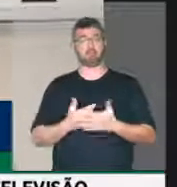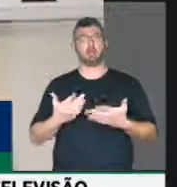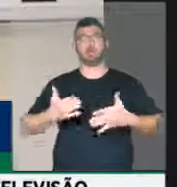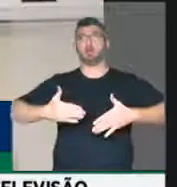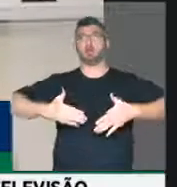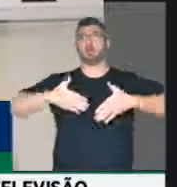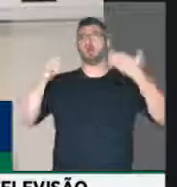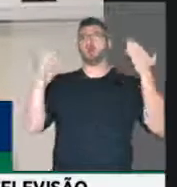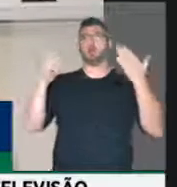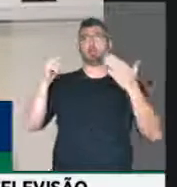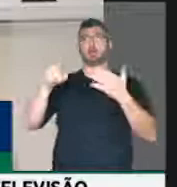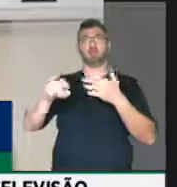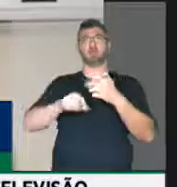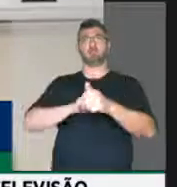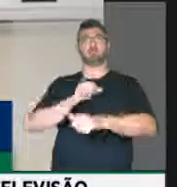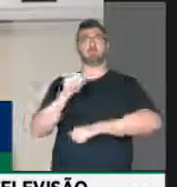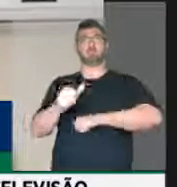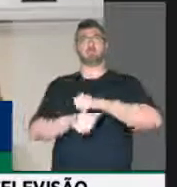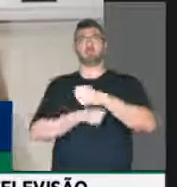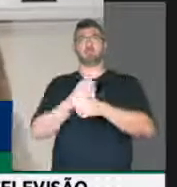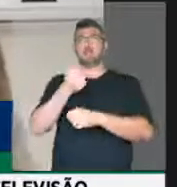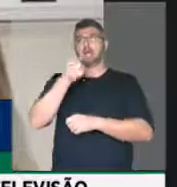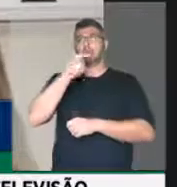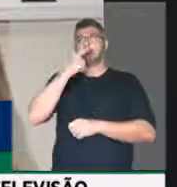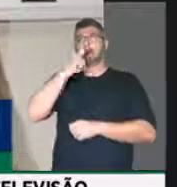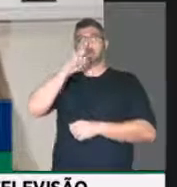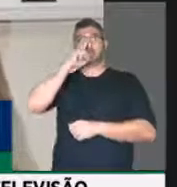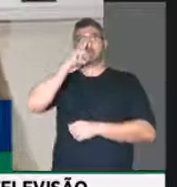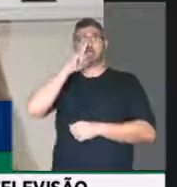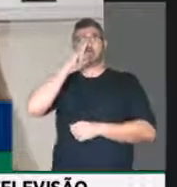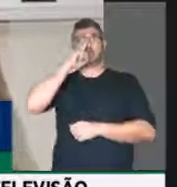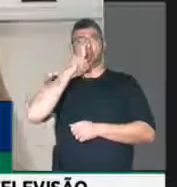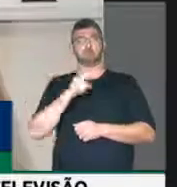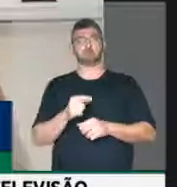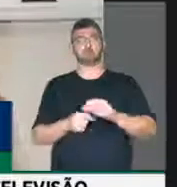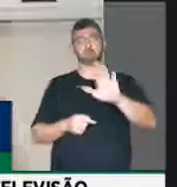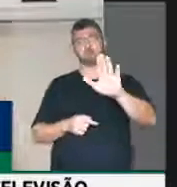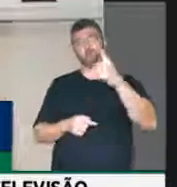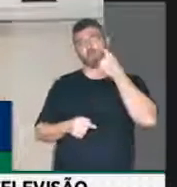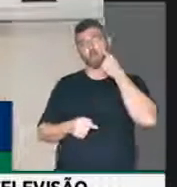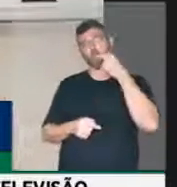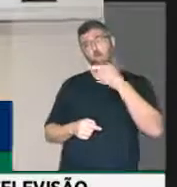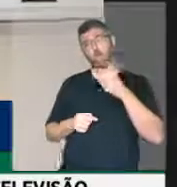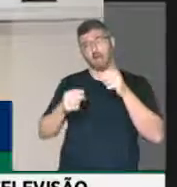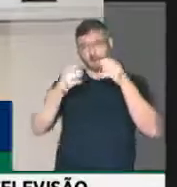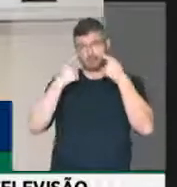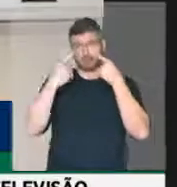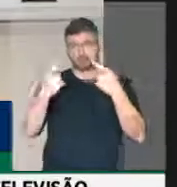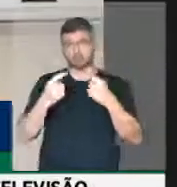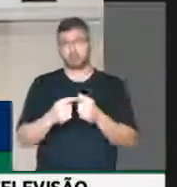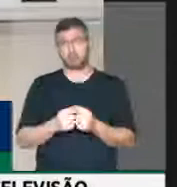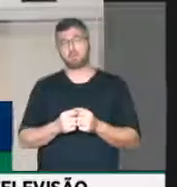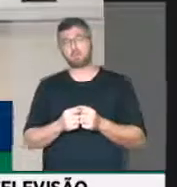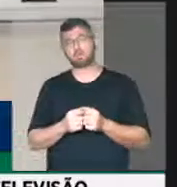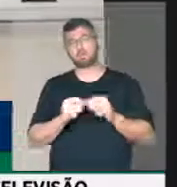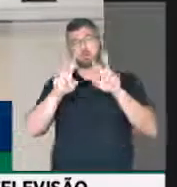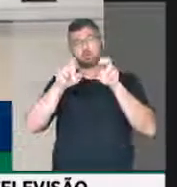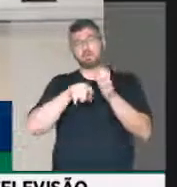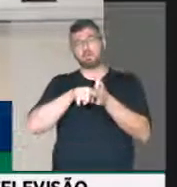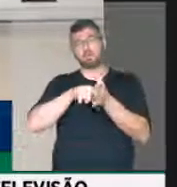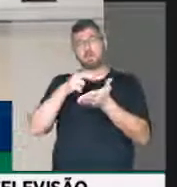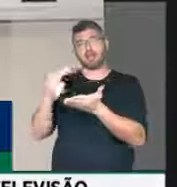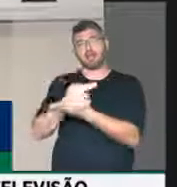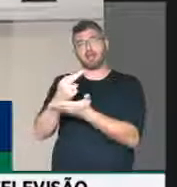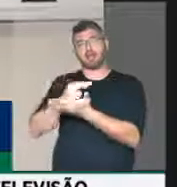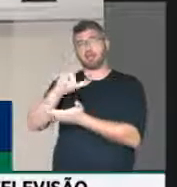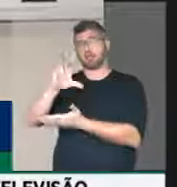repente, ela virou uma medicação perigosa. Agora, quero chamar a atenção também sobre o estudo da